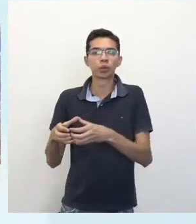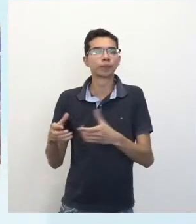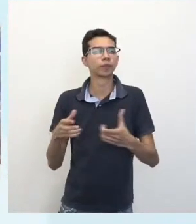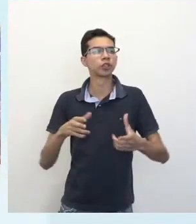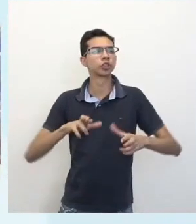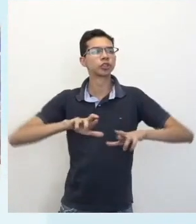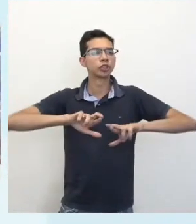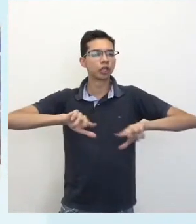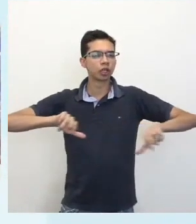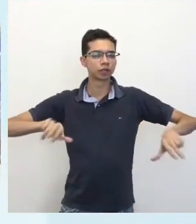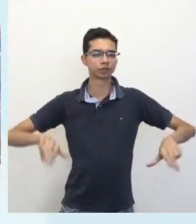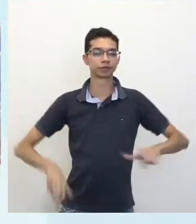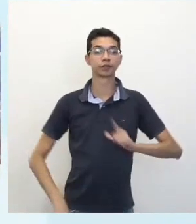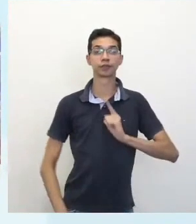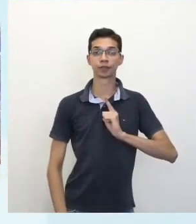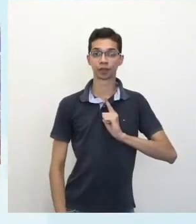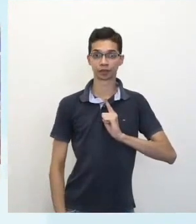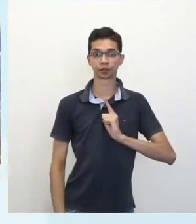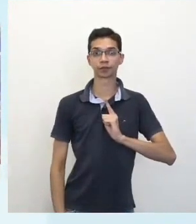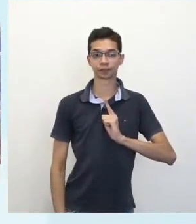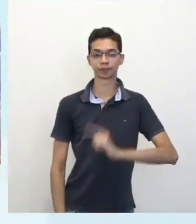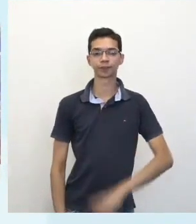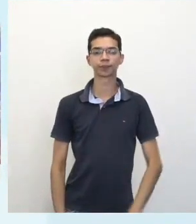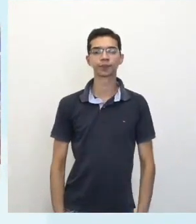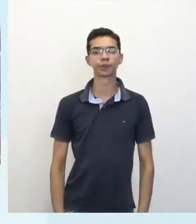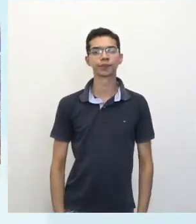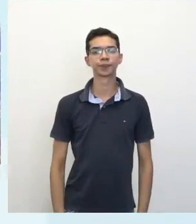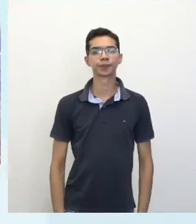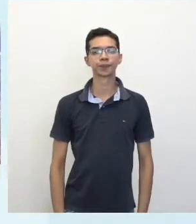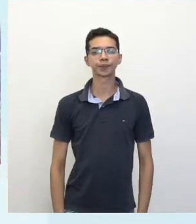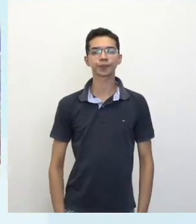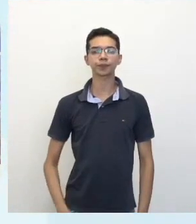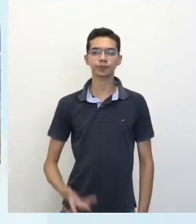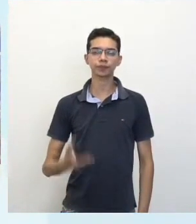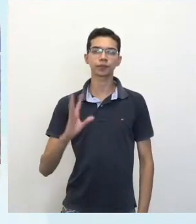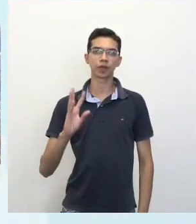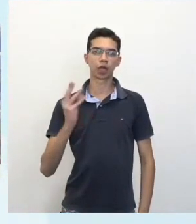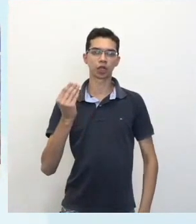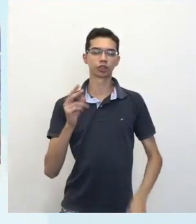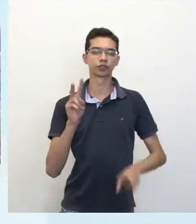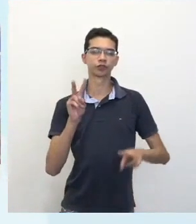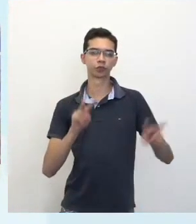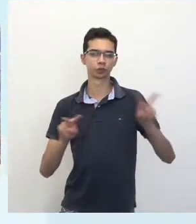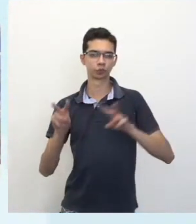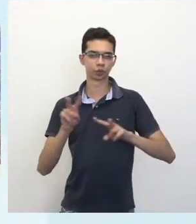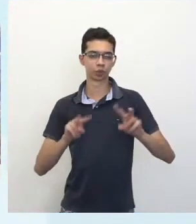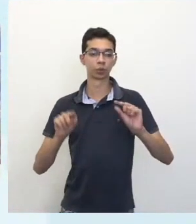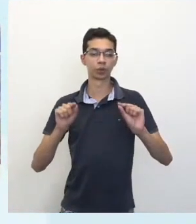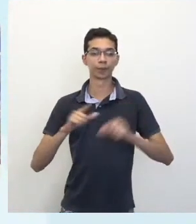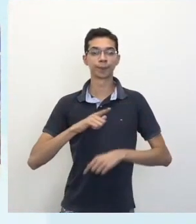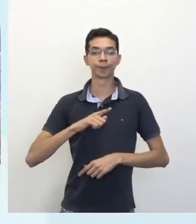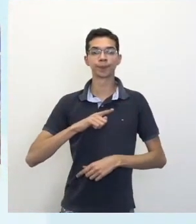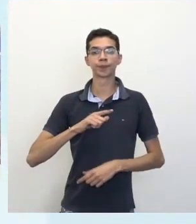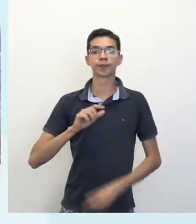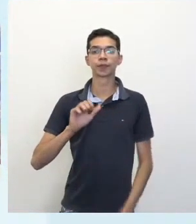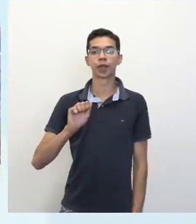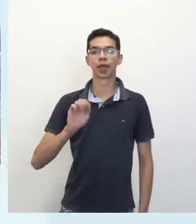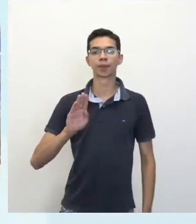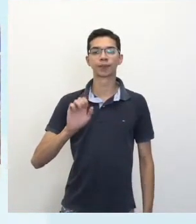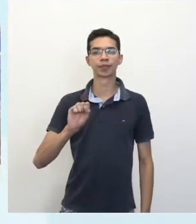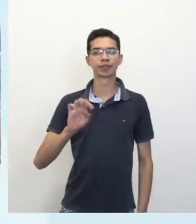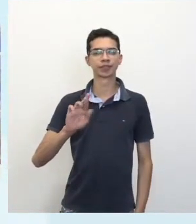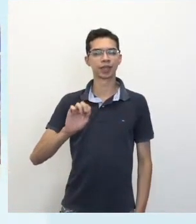Como estilos dentro da linguagem. Então, você tem lá na arte visual, arte abstrata, figurativa, na música,